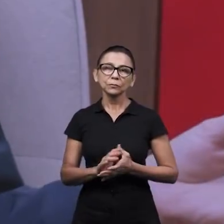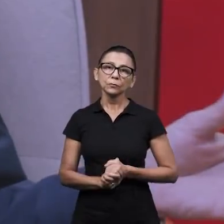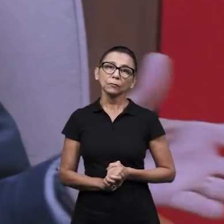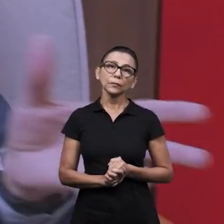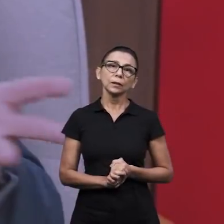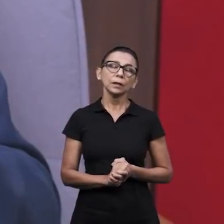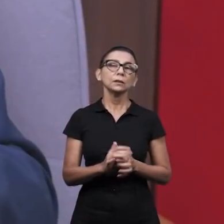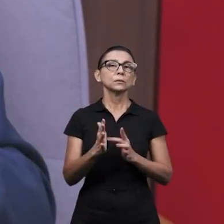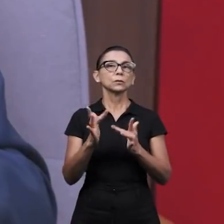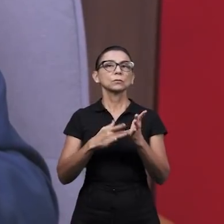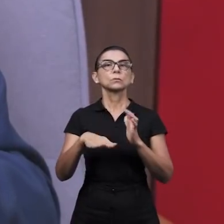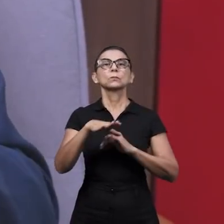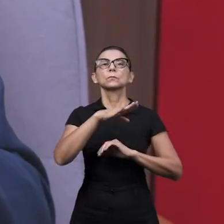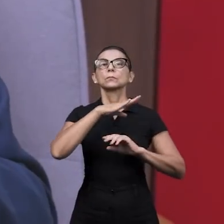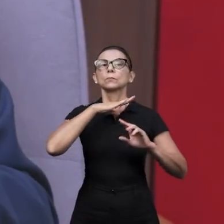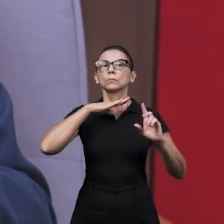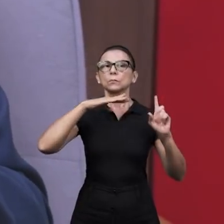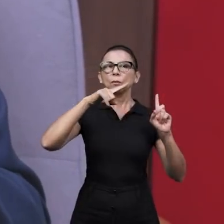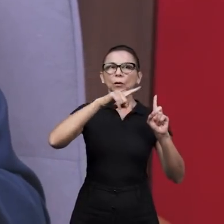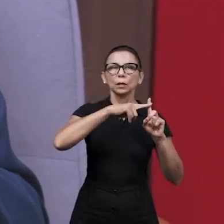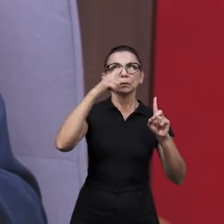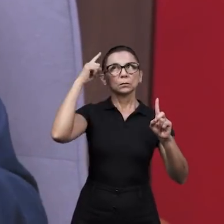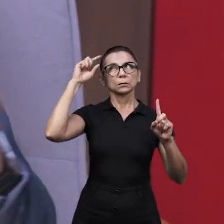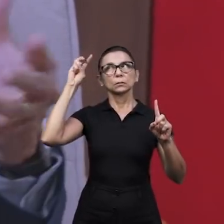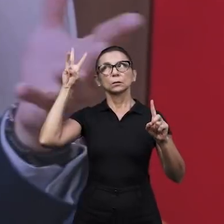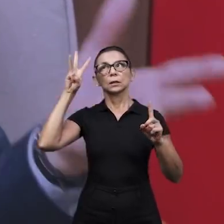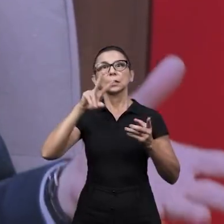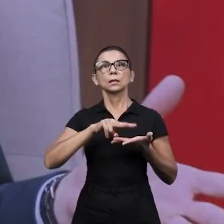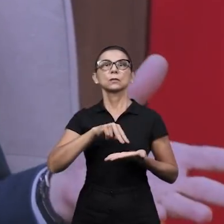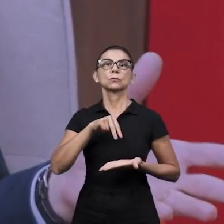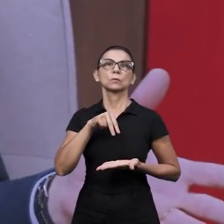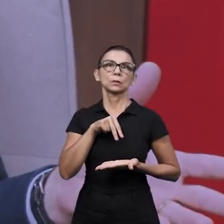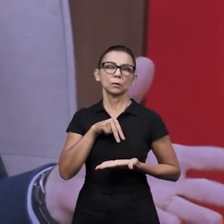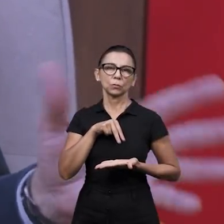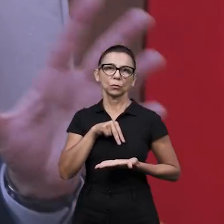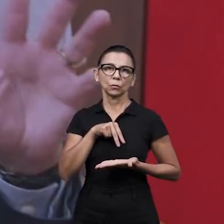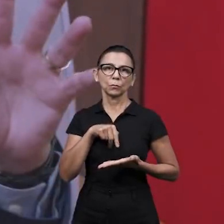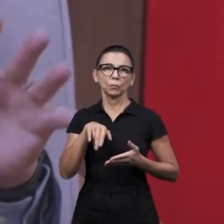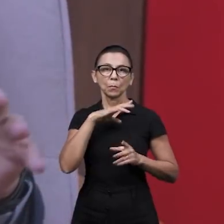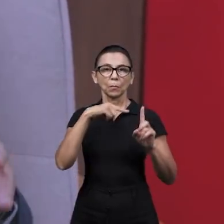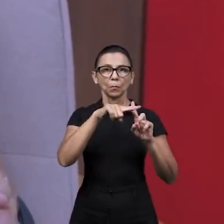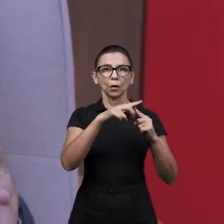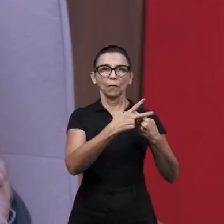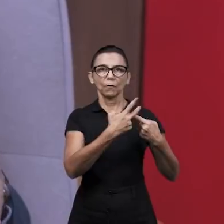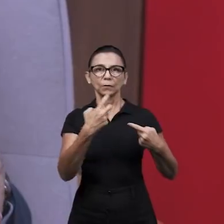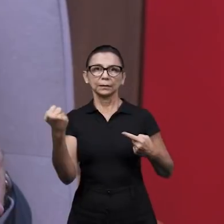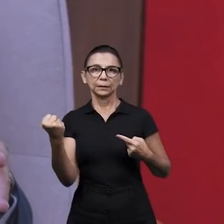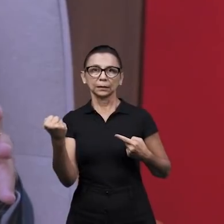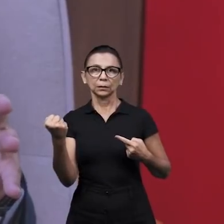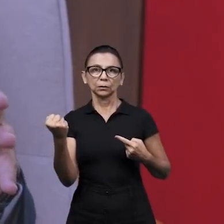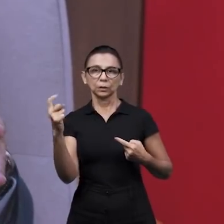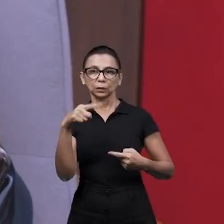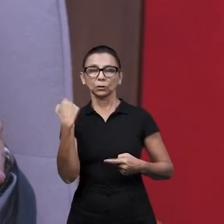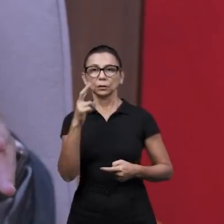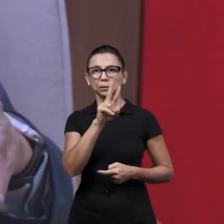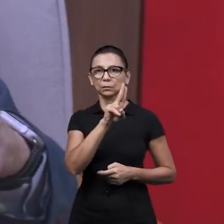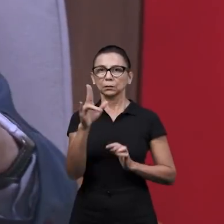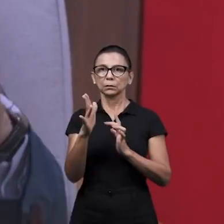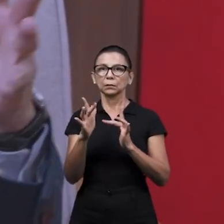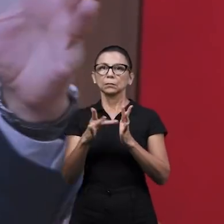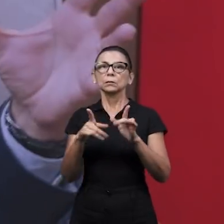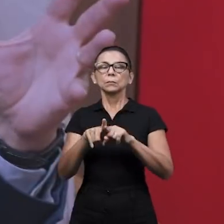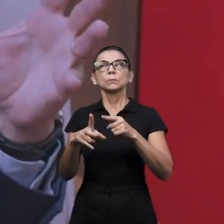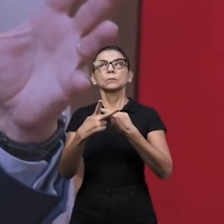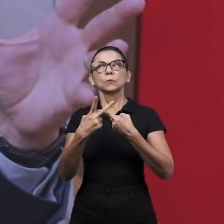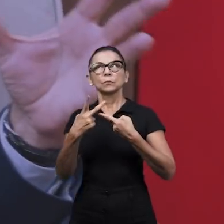venceu a morte e nós venceremos em nome dele. o Espírito Santo foi derramado depois, e